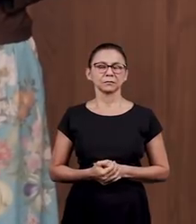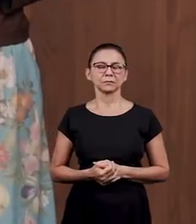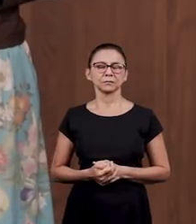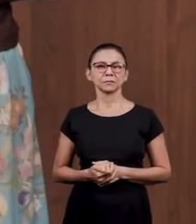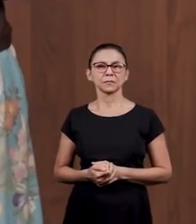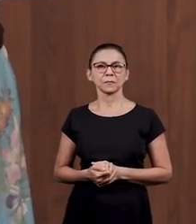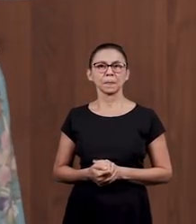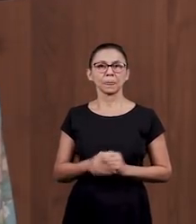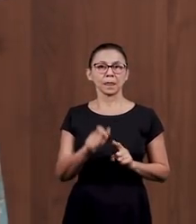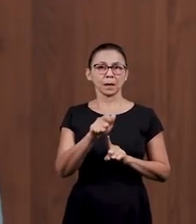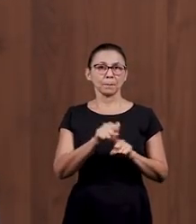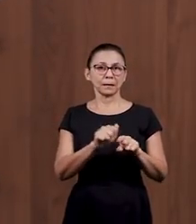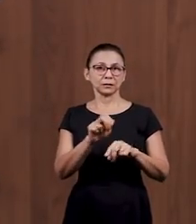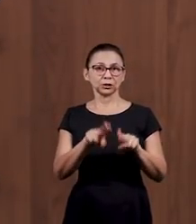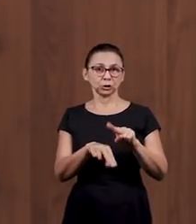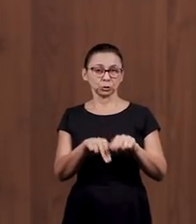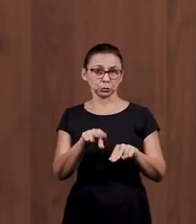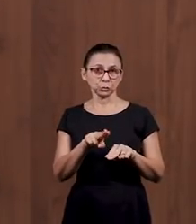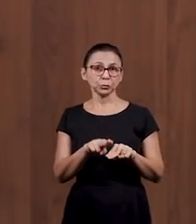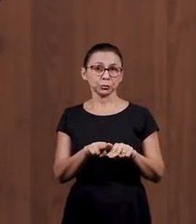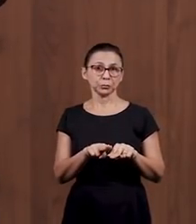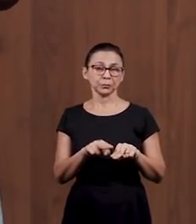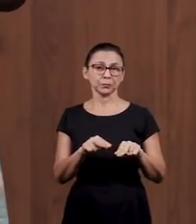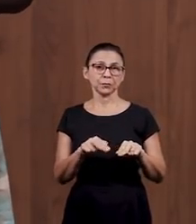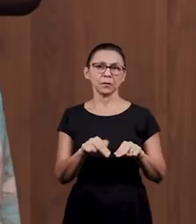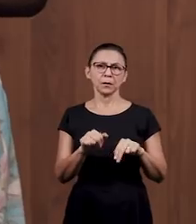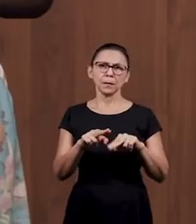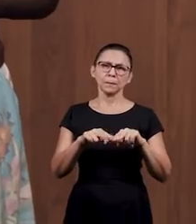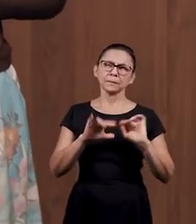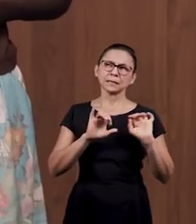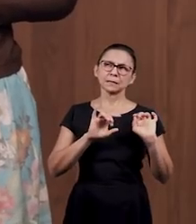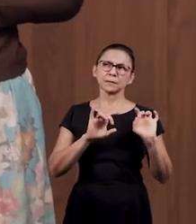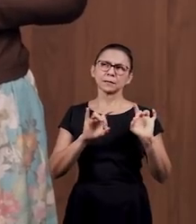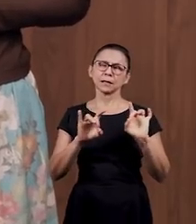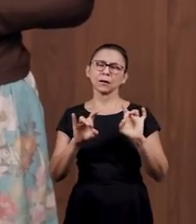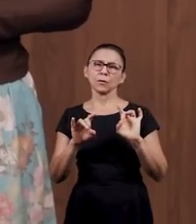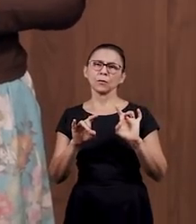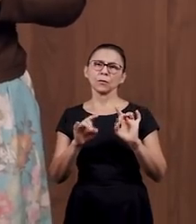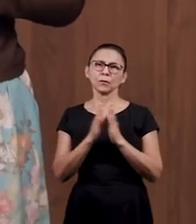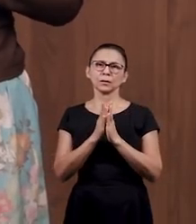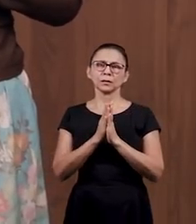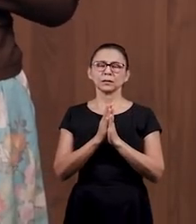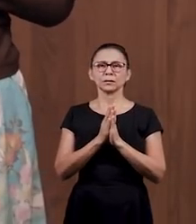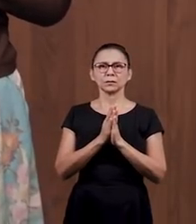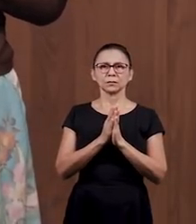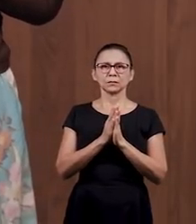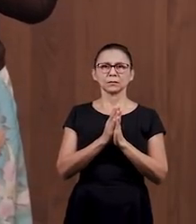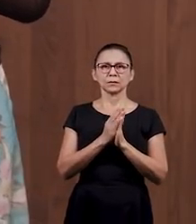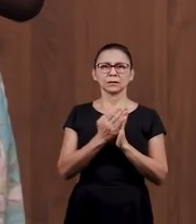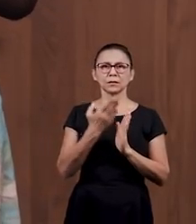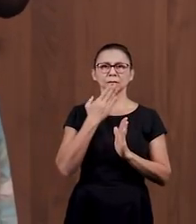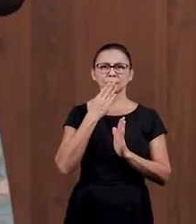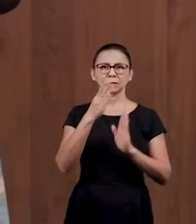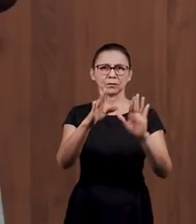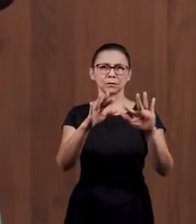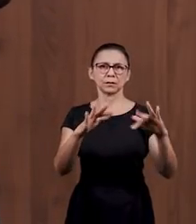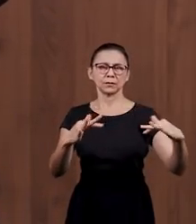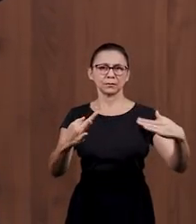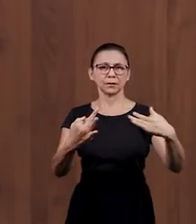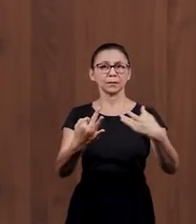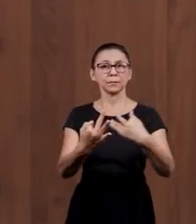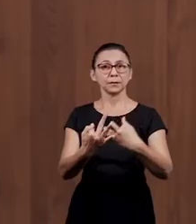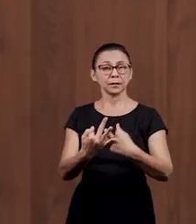Nesse mês, nós estamos orando de uma maneira especial pelas nossas famílias. E na aula passada, nós vimos o